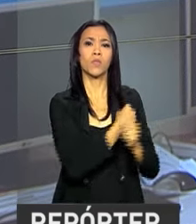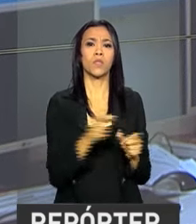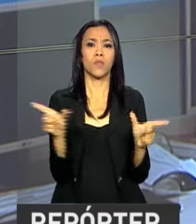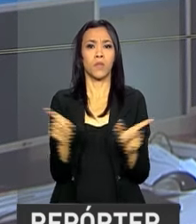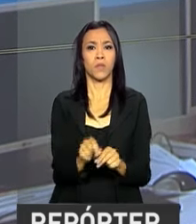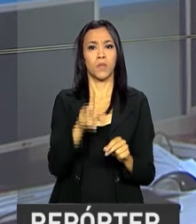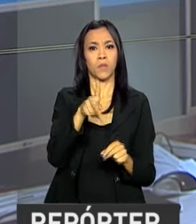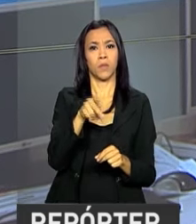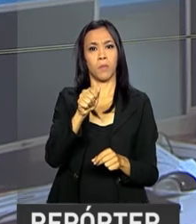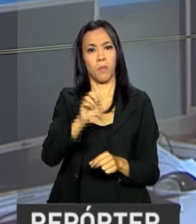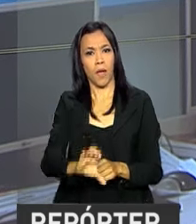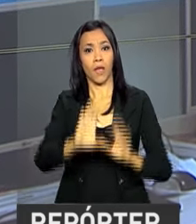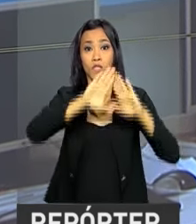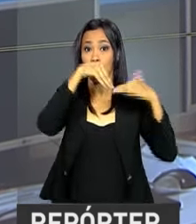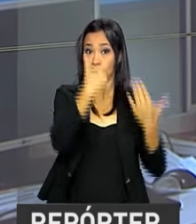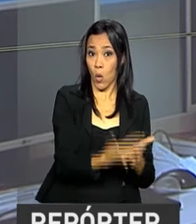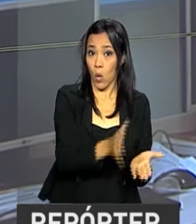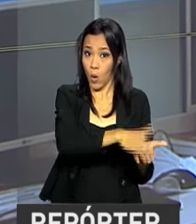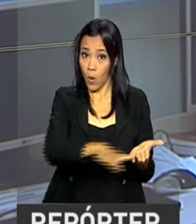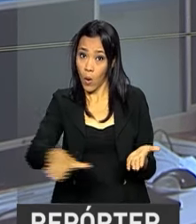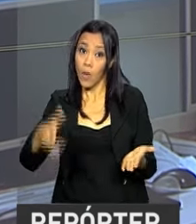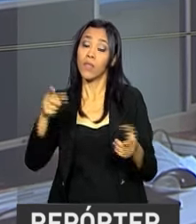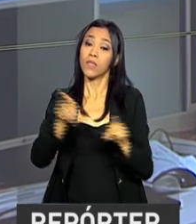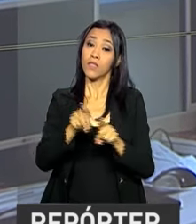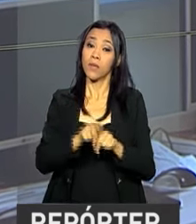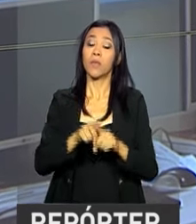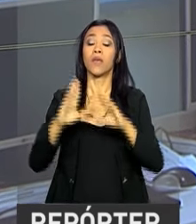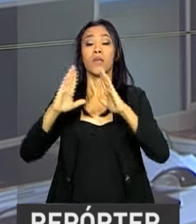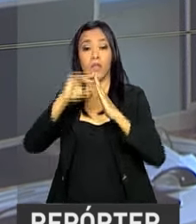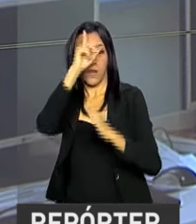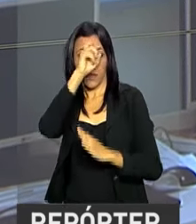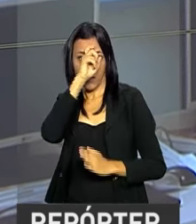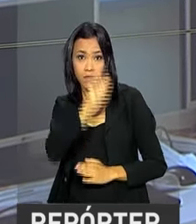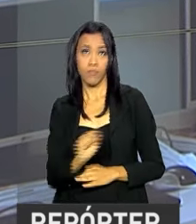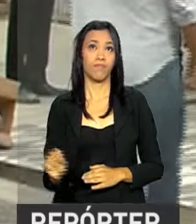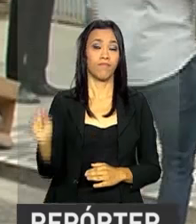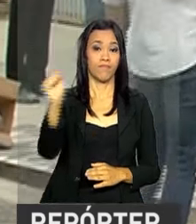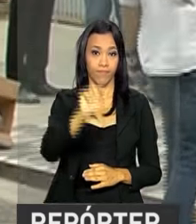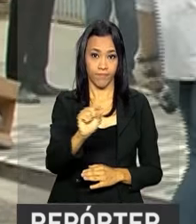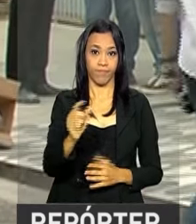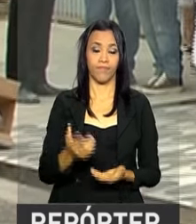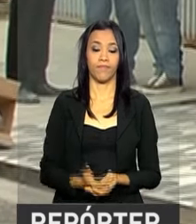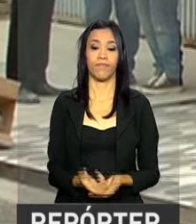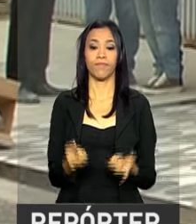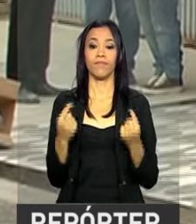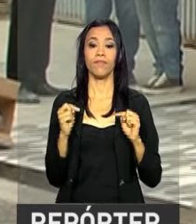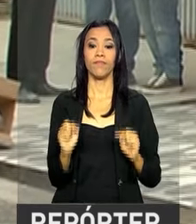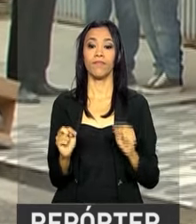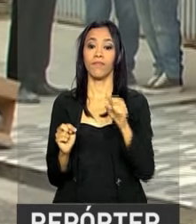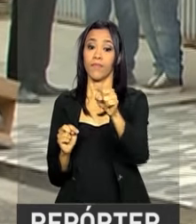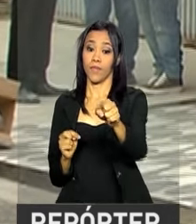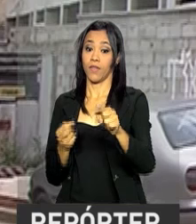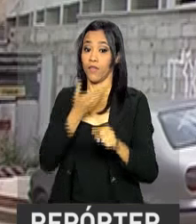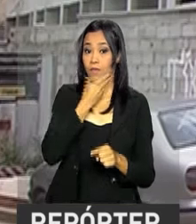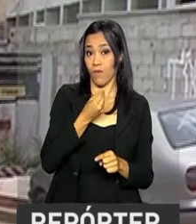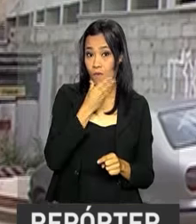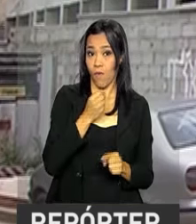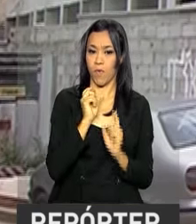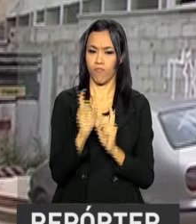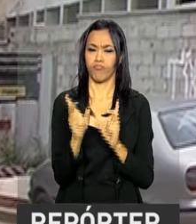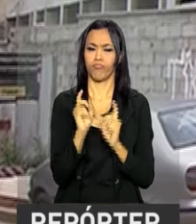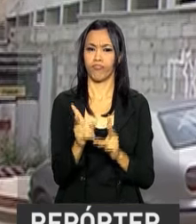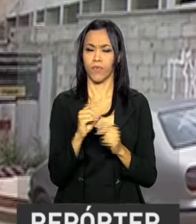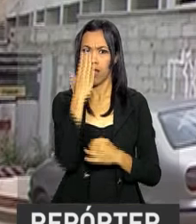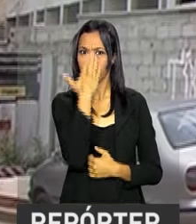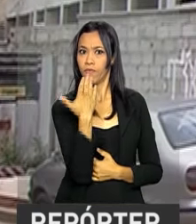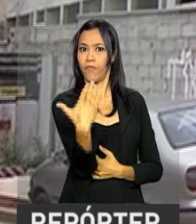crescimento, como creches, pré-escolas e unidades de saúde. O comércio do José fica bem em